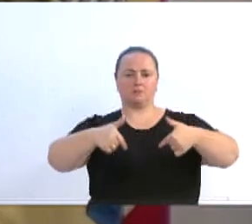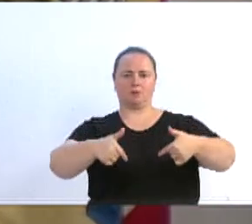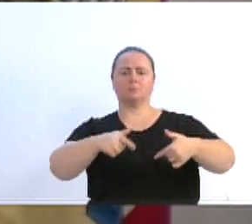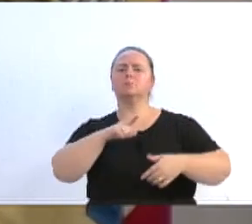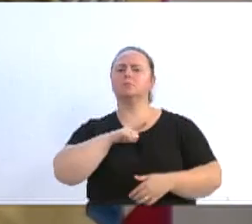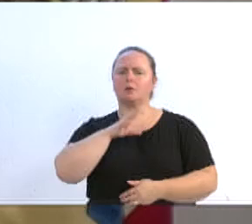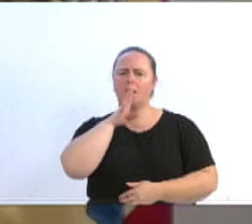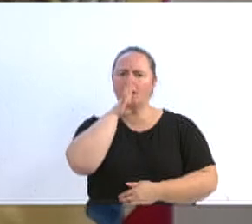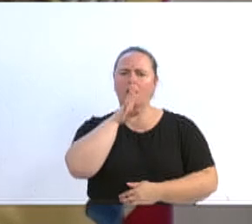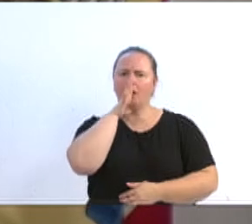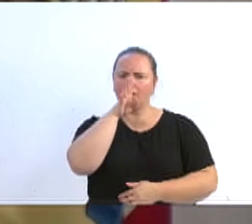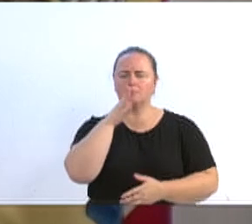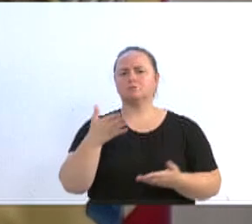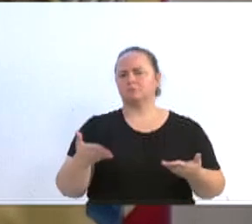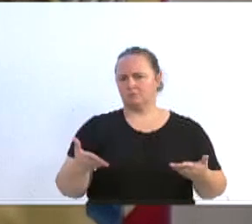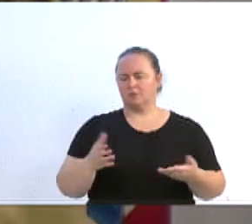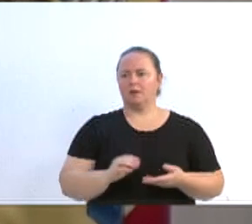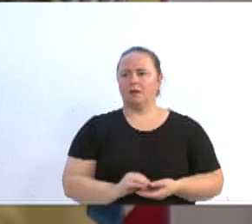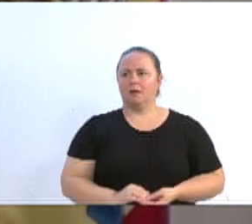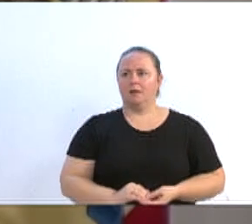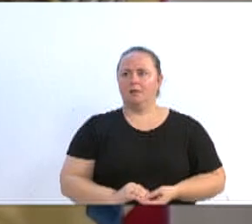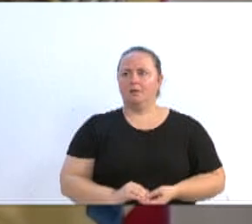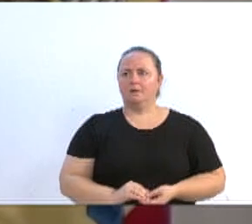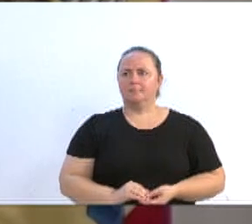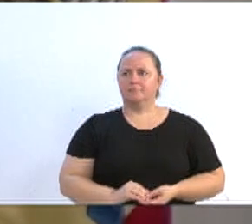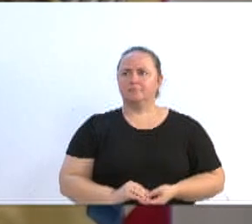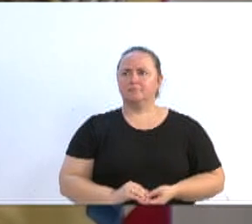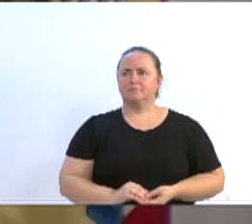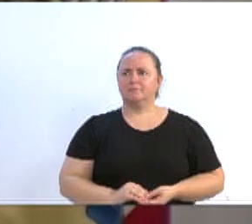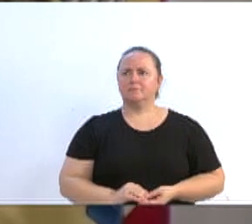críticas. Todavia, a imprensa